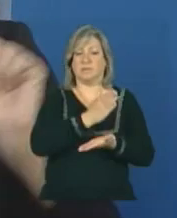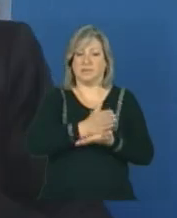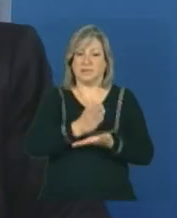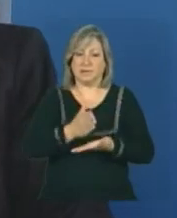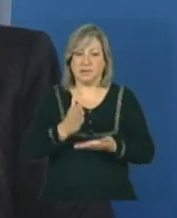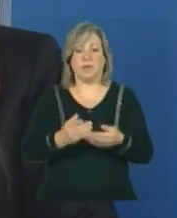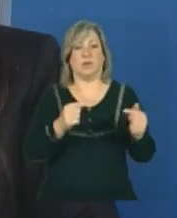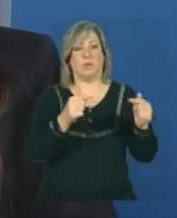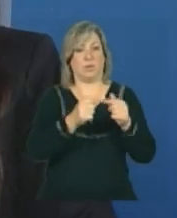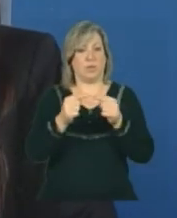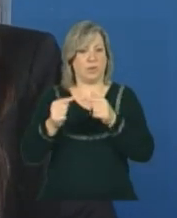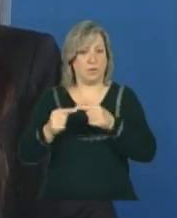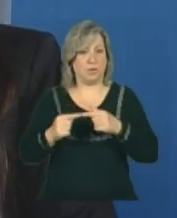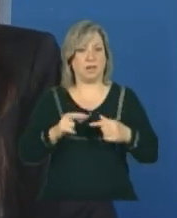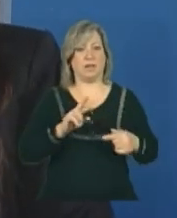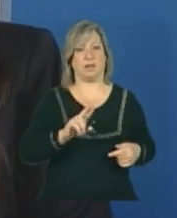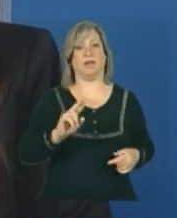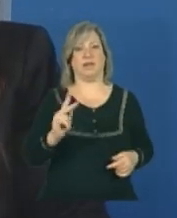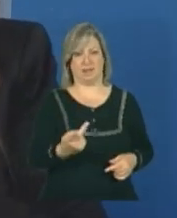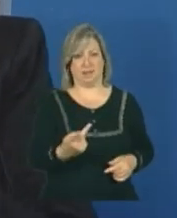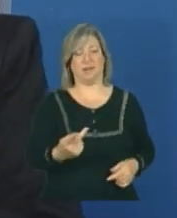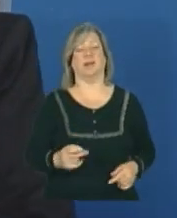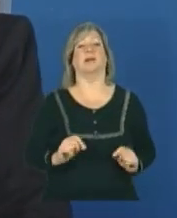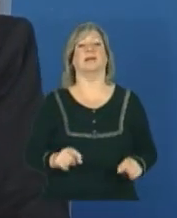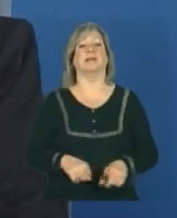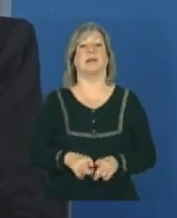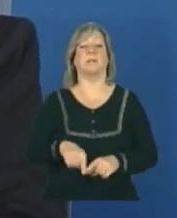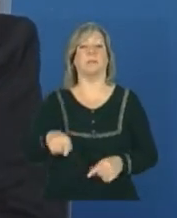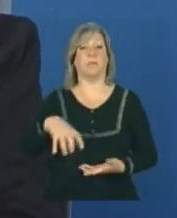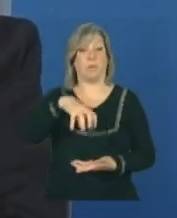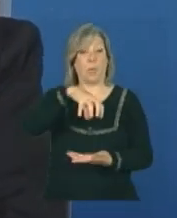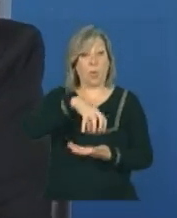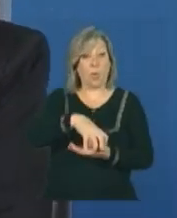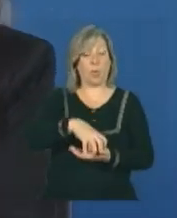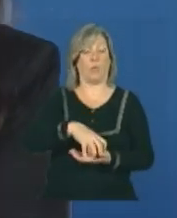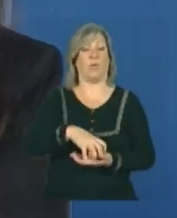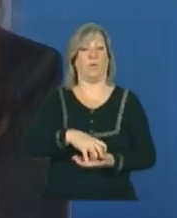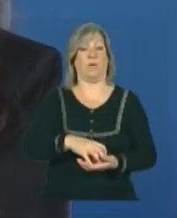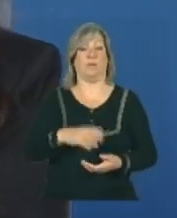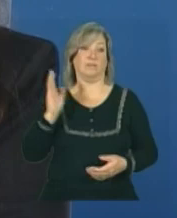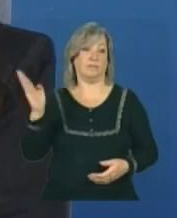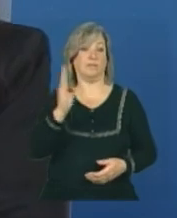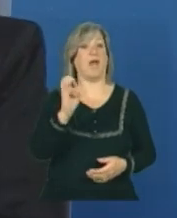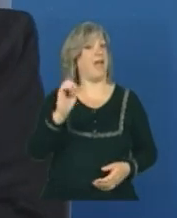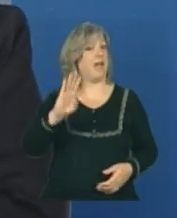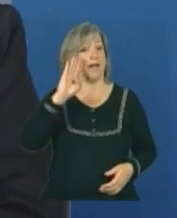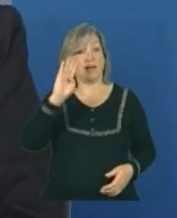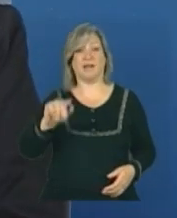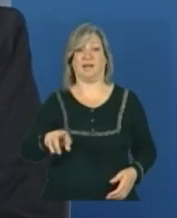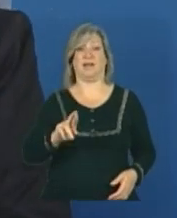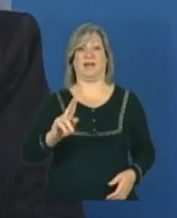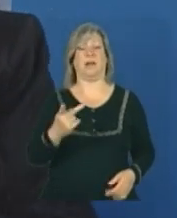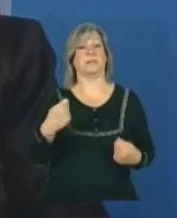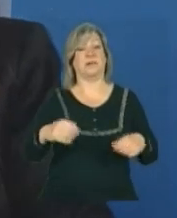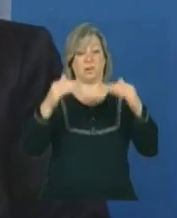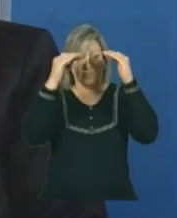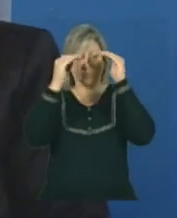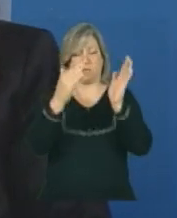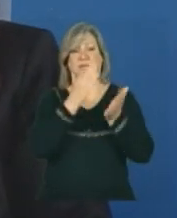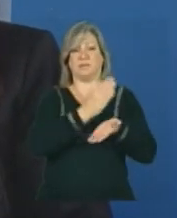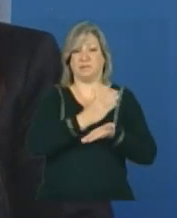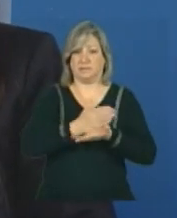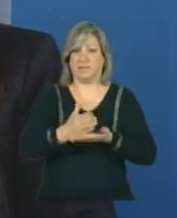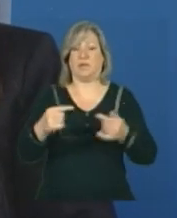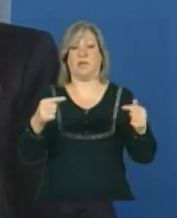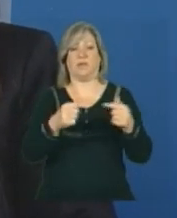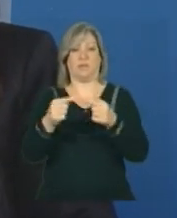para casa em relação ao RH. Por quê? Porque a equipe volante é essencialmente RH. Então, ele tem que estar cumprindo o para casa